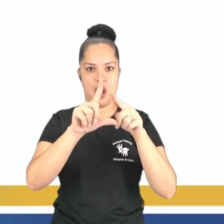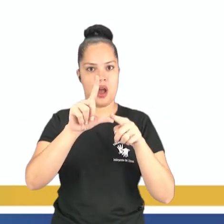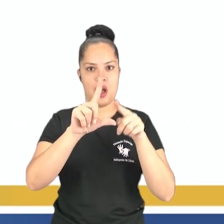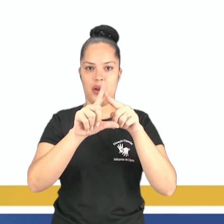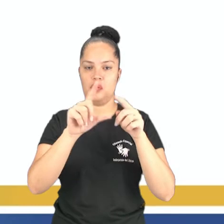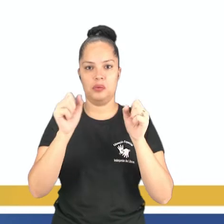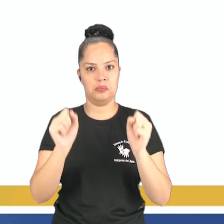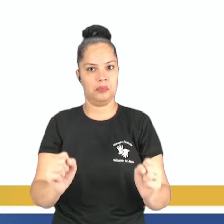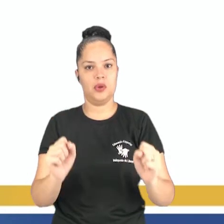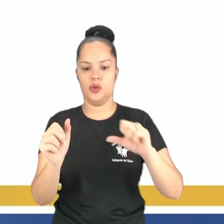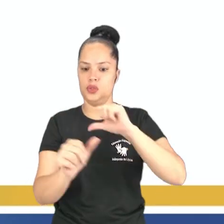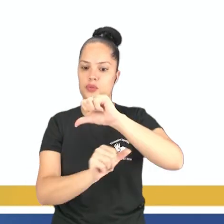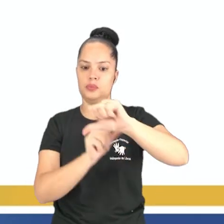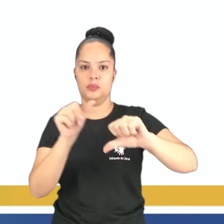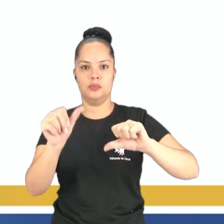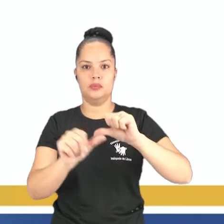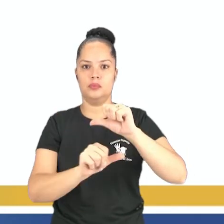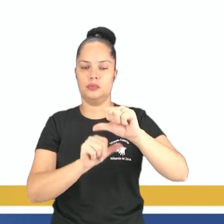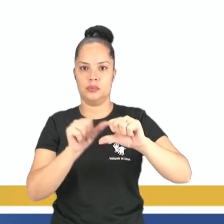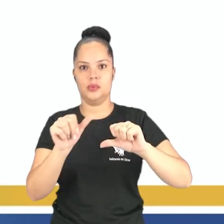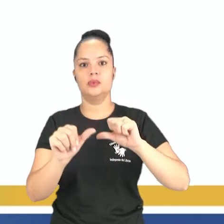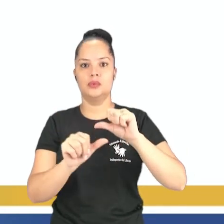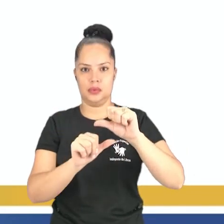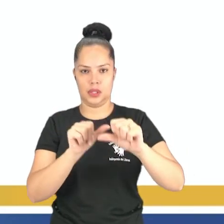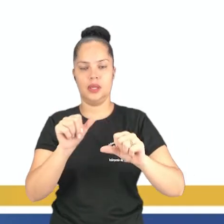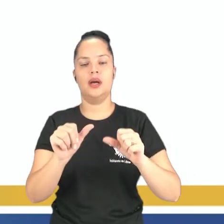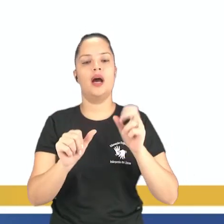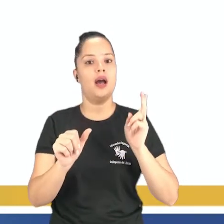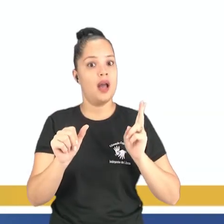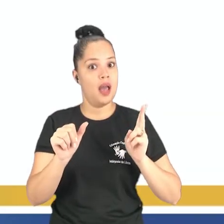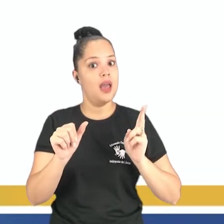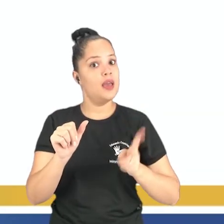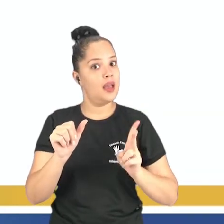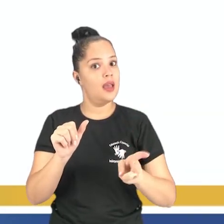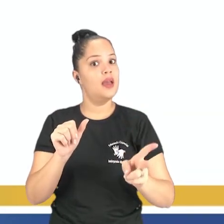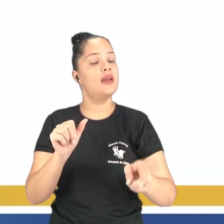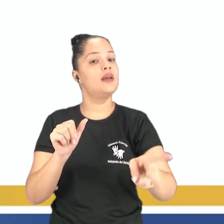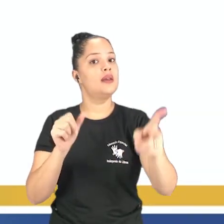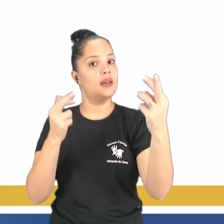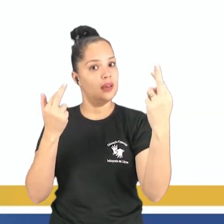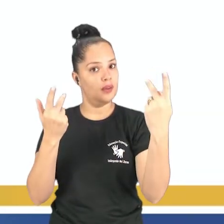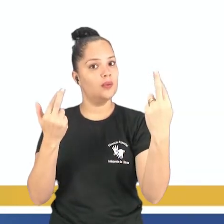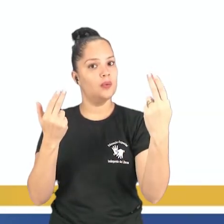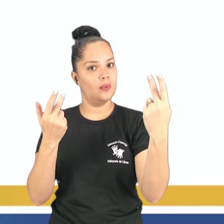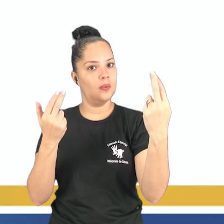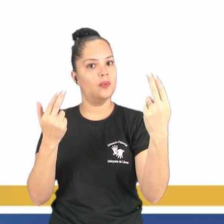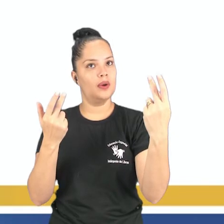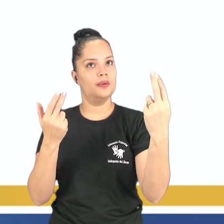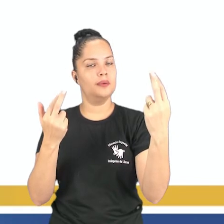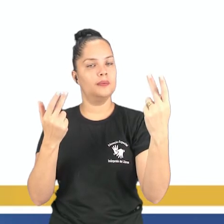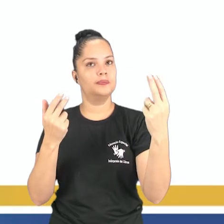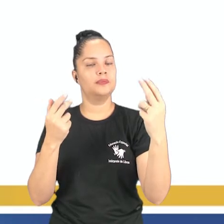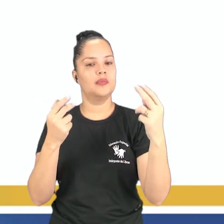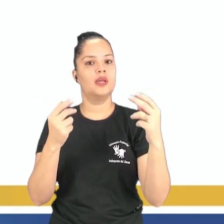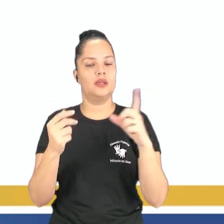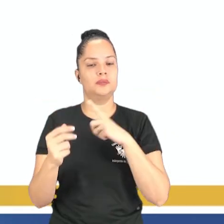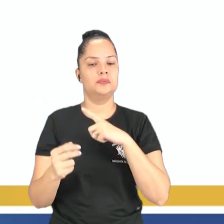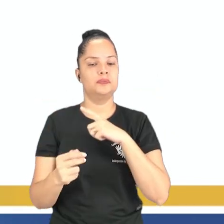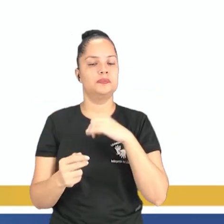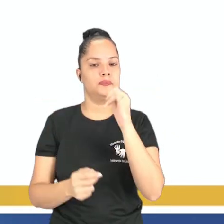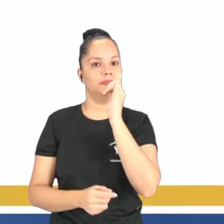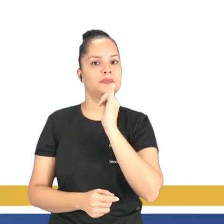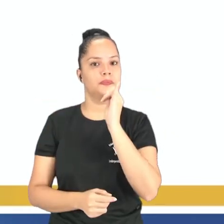transformado sempre num ângulo congruente, ou seja, com a mesma medida, né? Então, vejamos aí mais exemplos